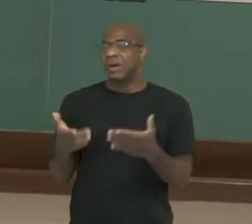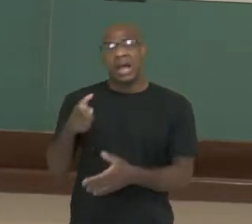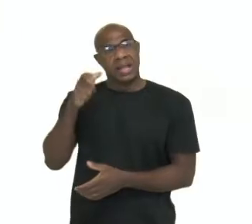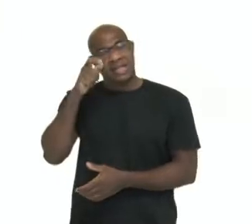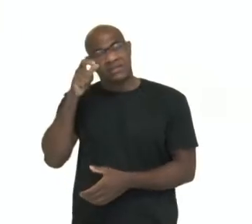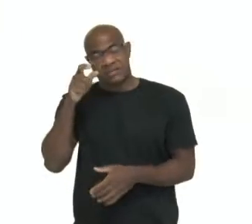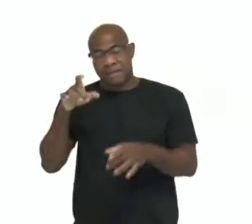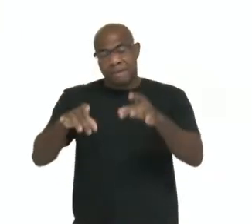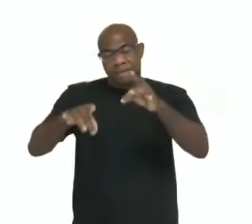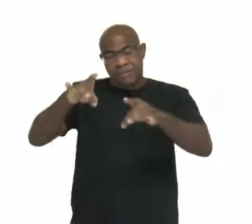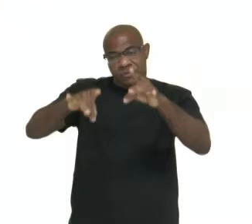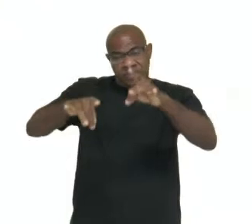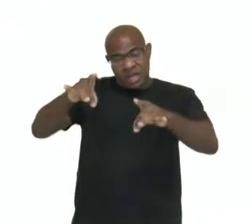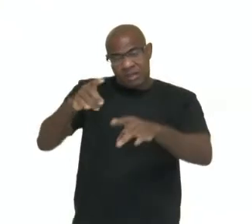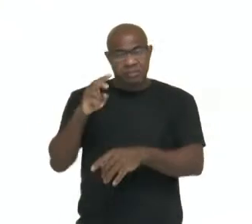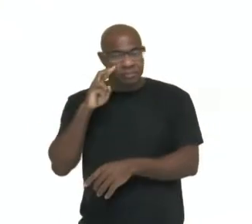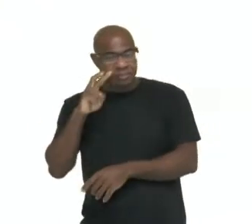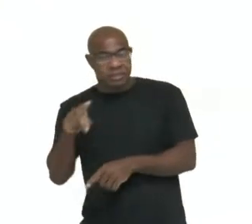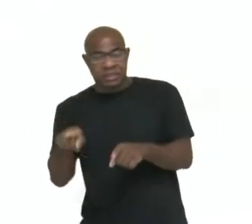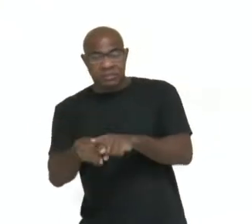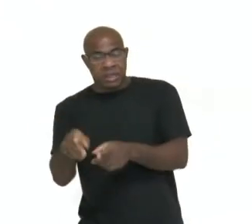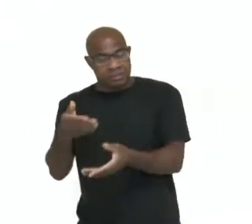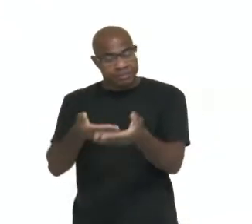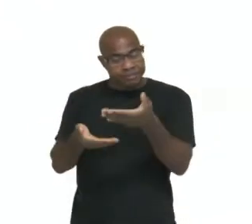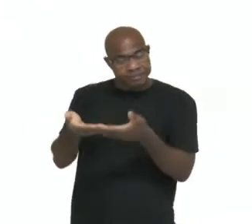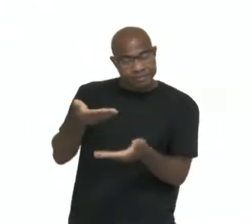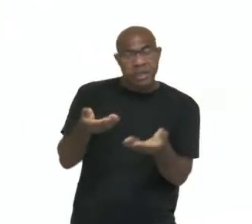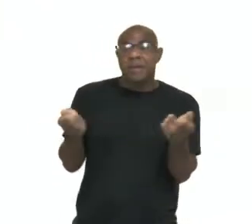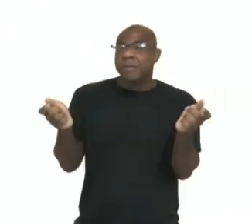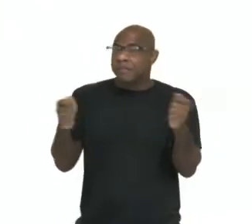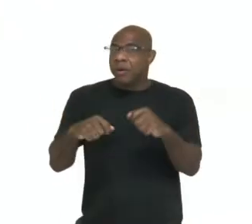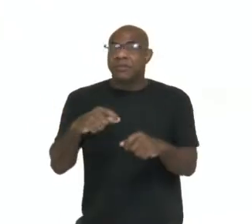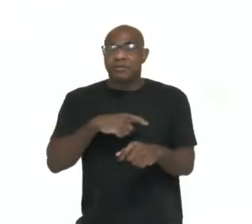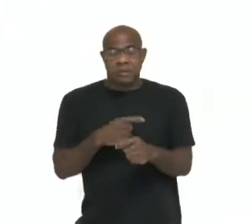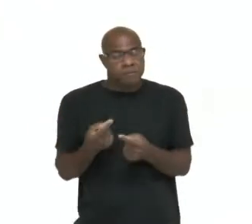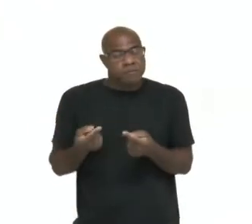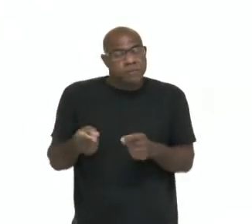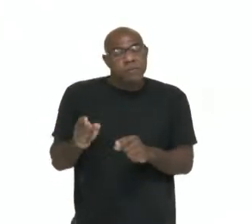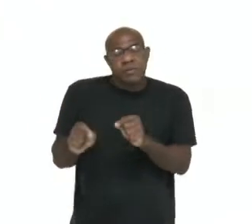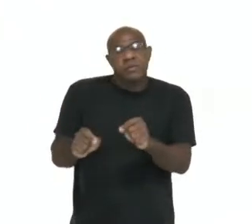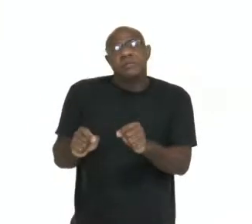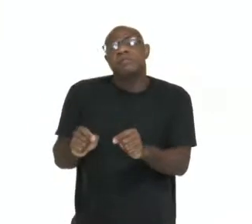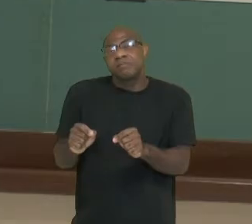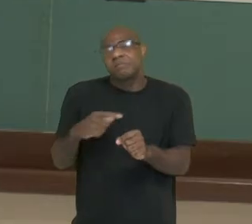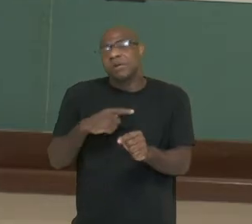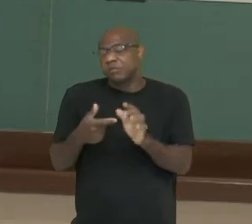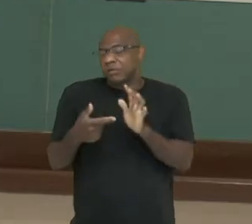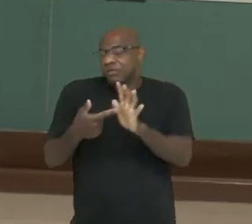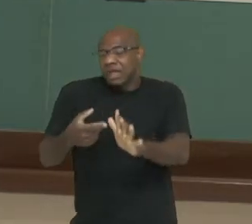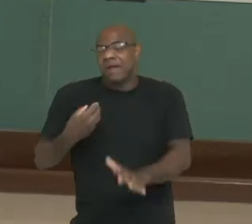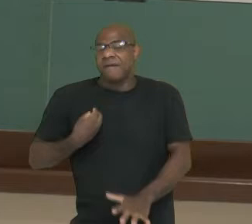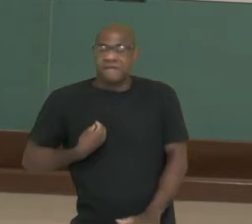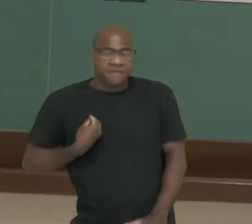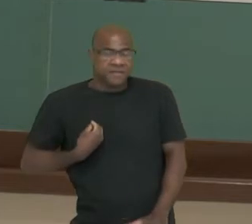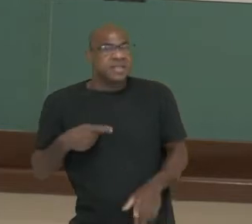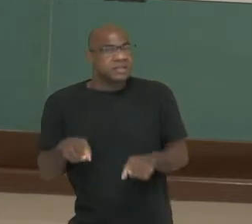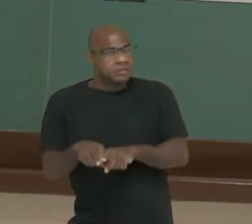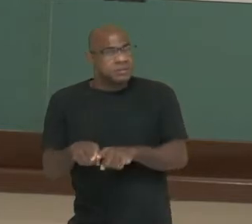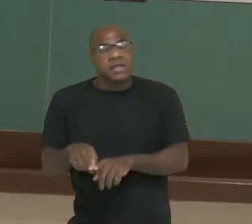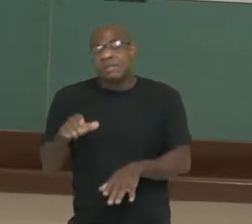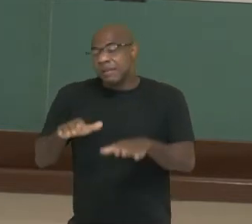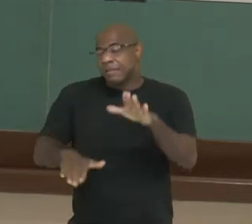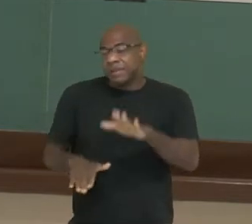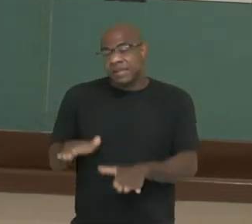uma peça de teatro ou se envolver no fazer teatral pode provocar reflexões sobre a vida e arte, né? Sem dúvida, independente do